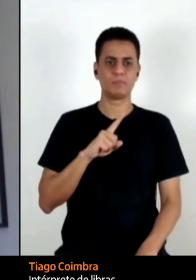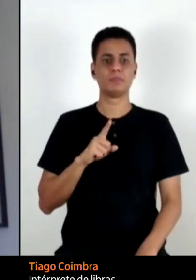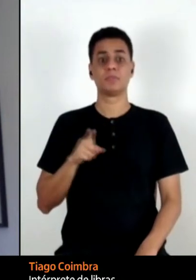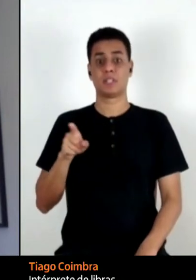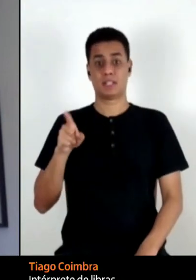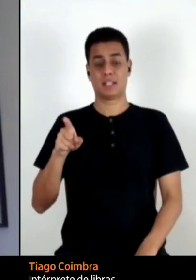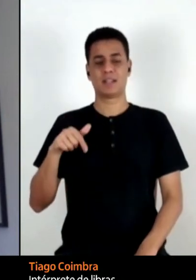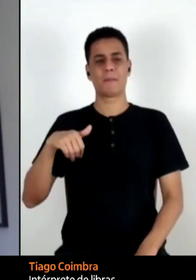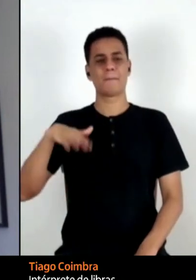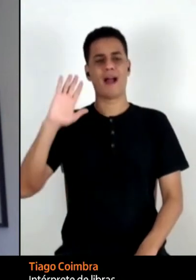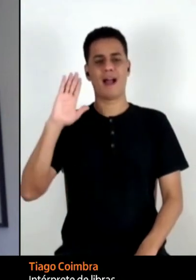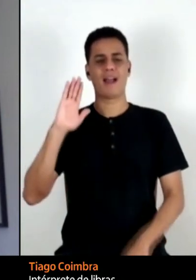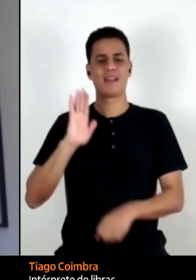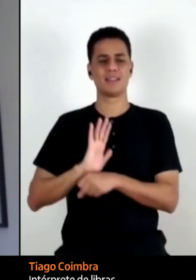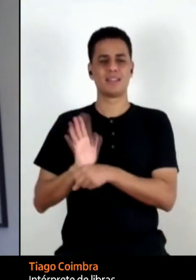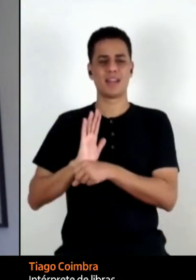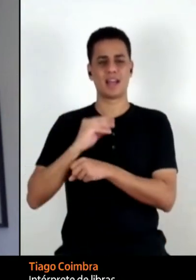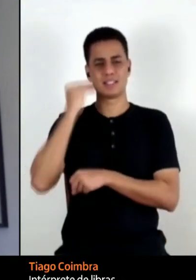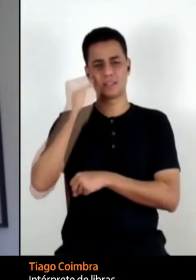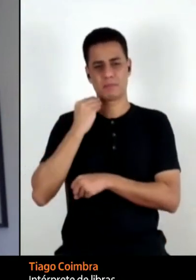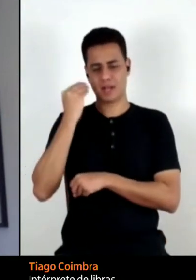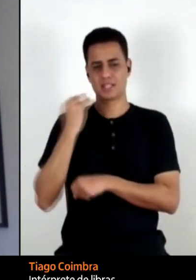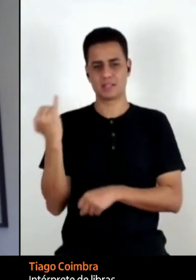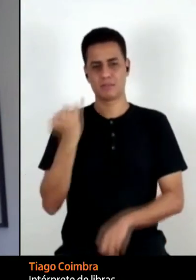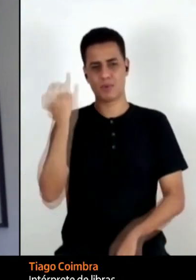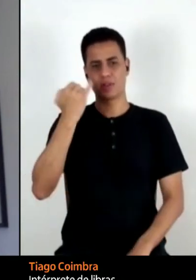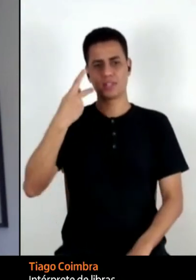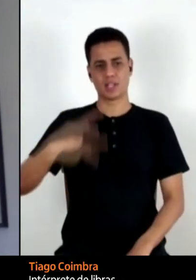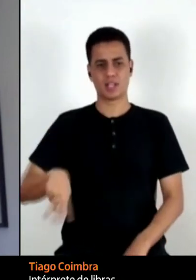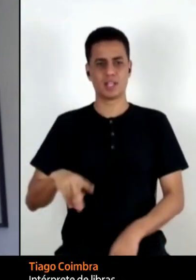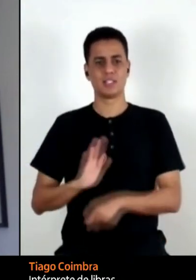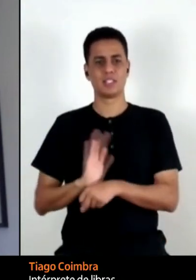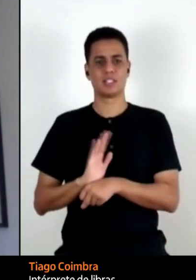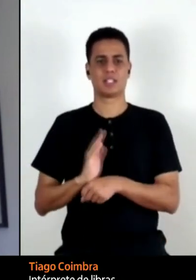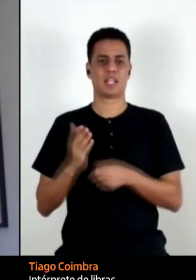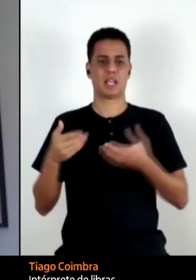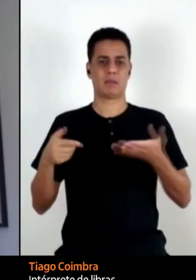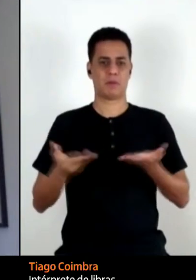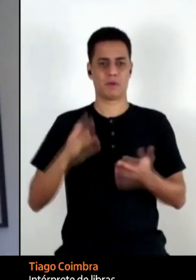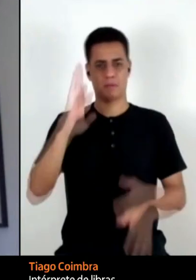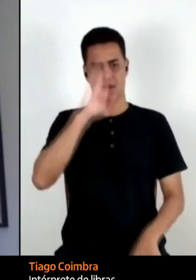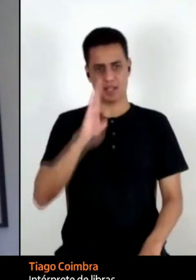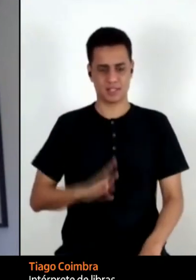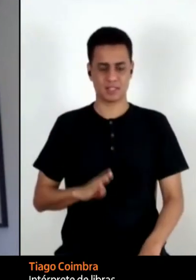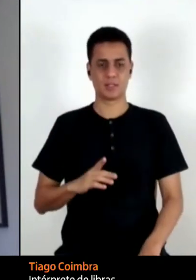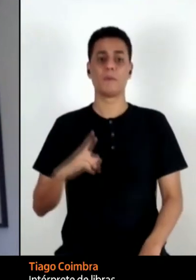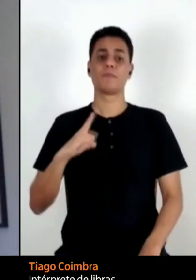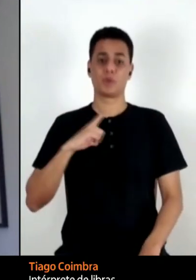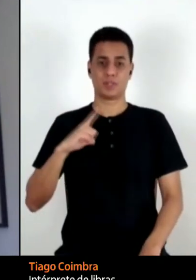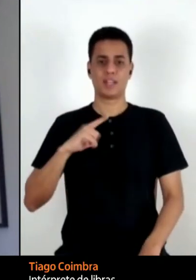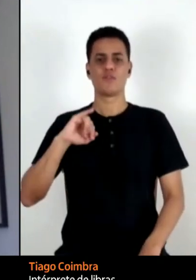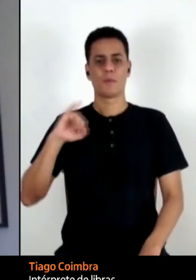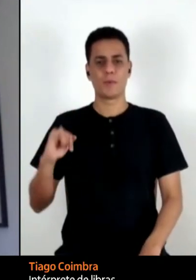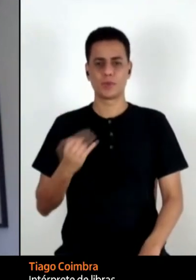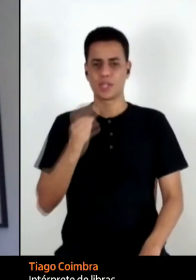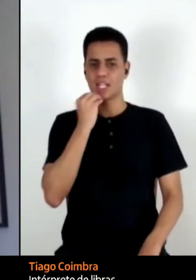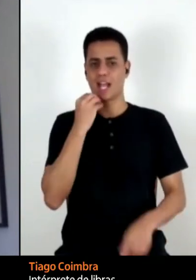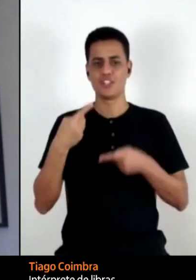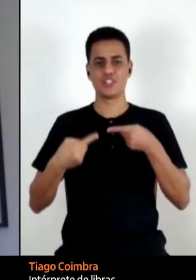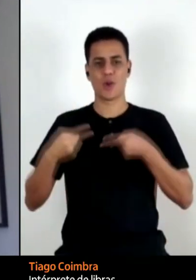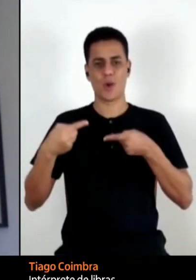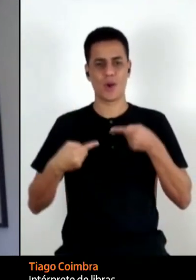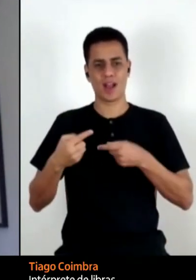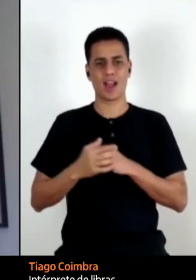mais importantes da história do cinema brasileiro, sem qualquer favor. Eu tive o privilégio de dialogar com ele numa